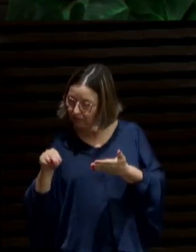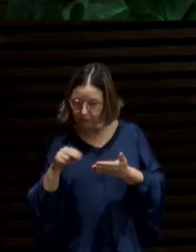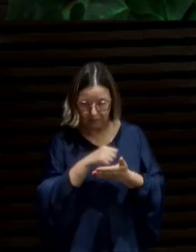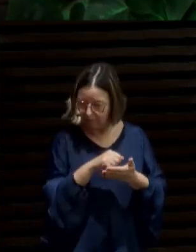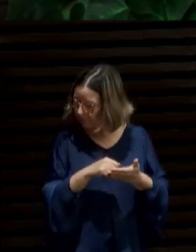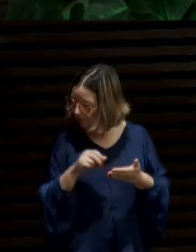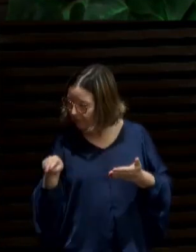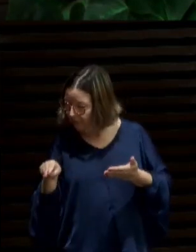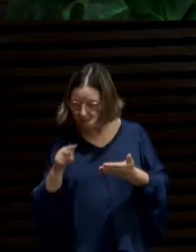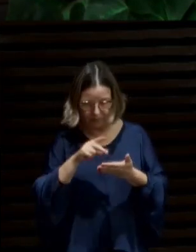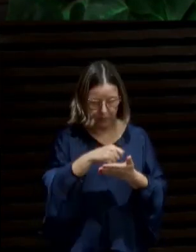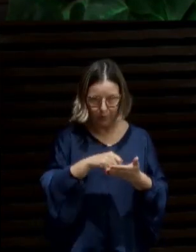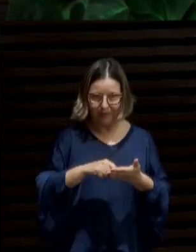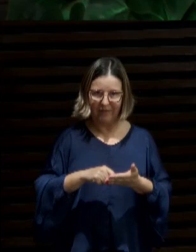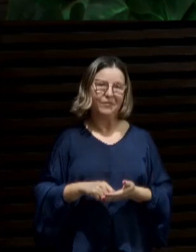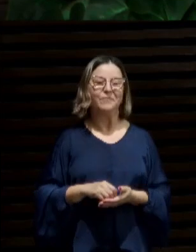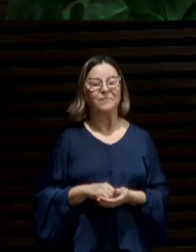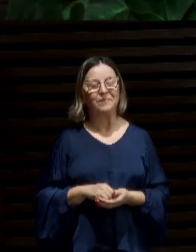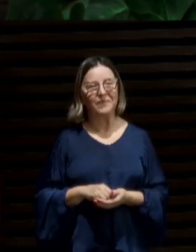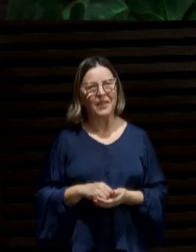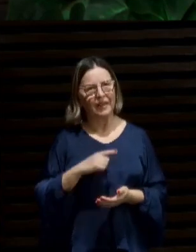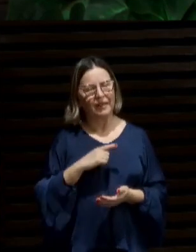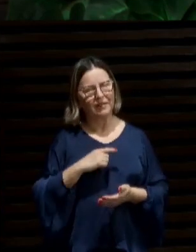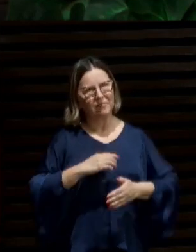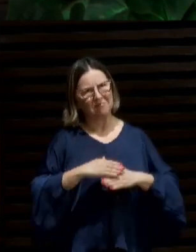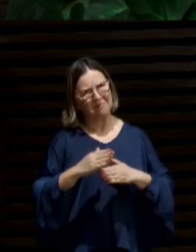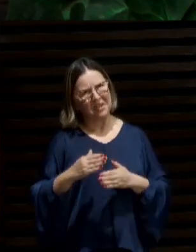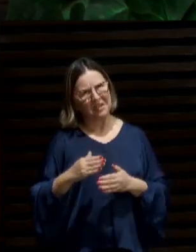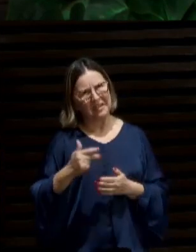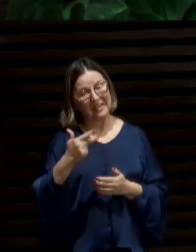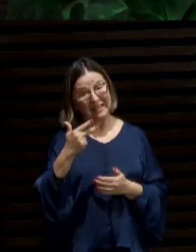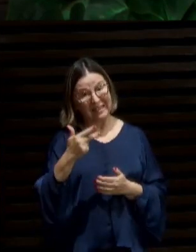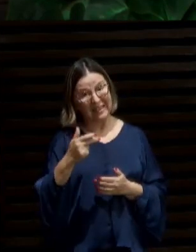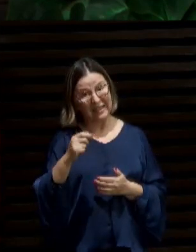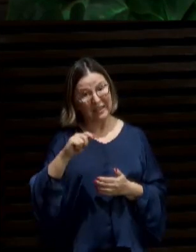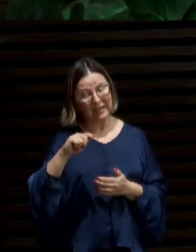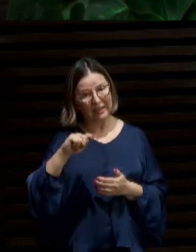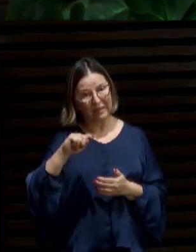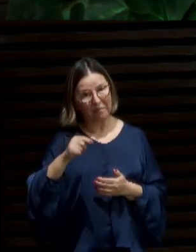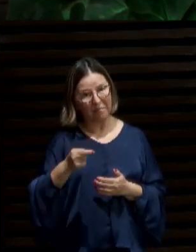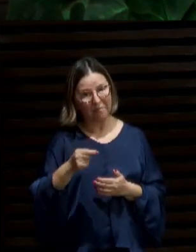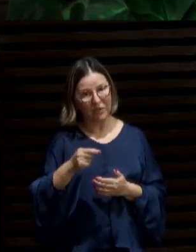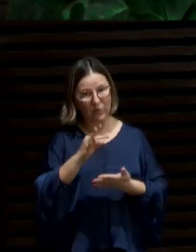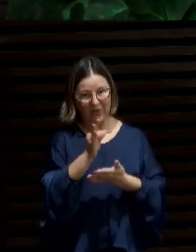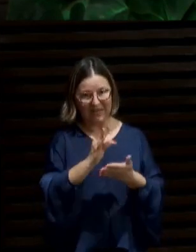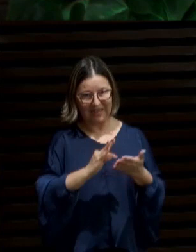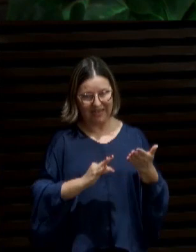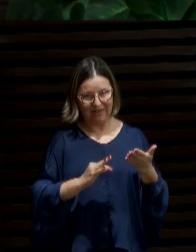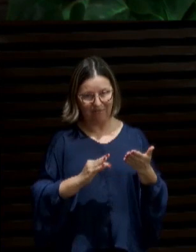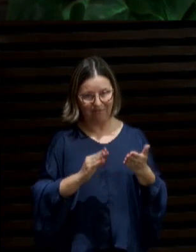existem mais de 3.000 textos da